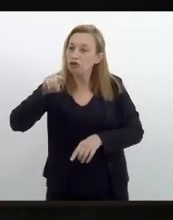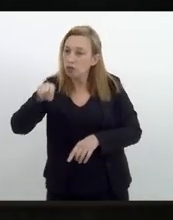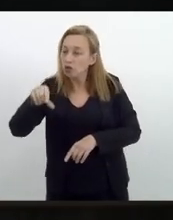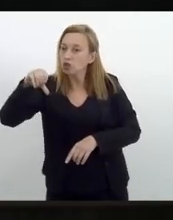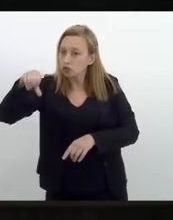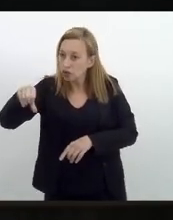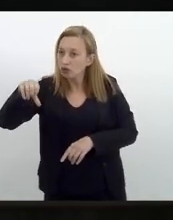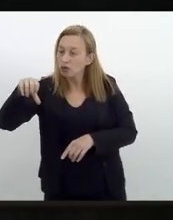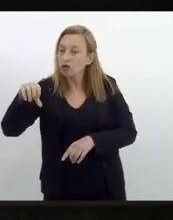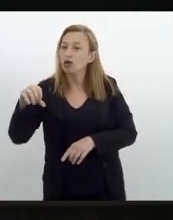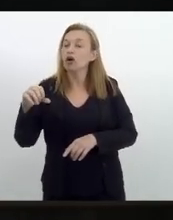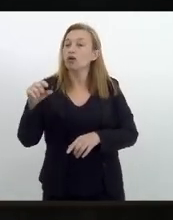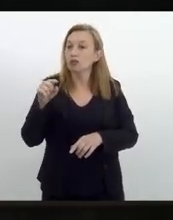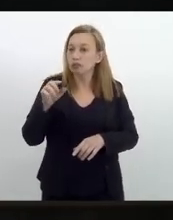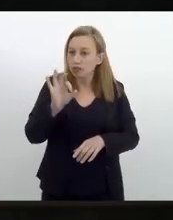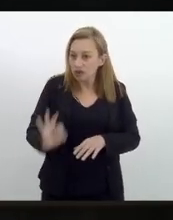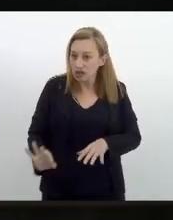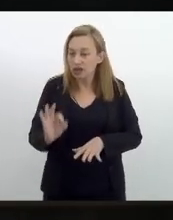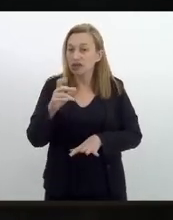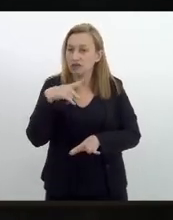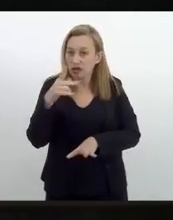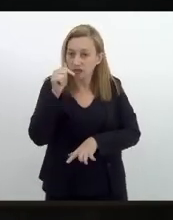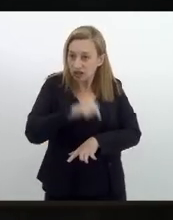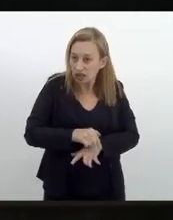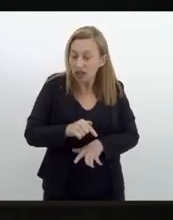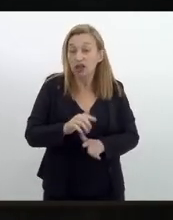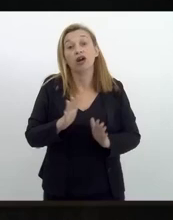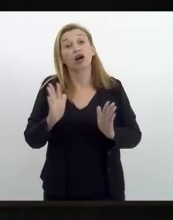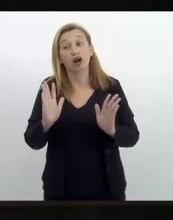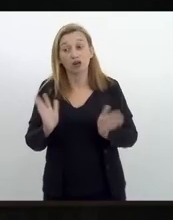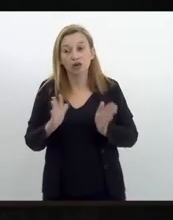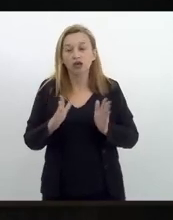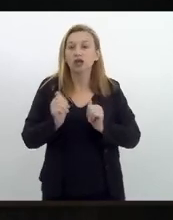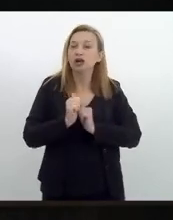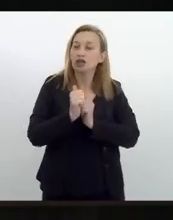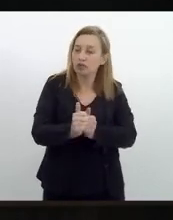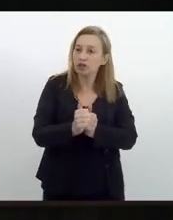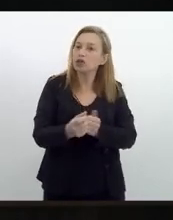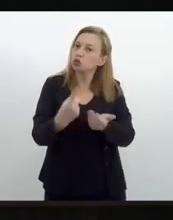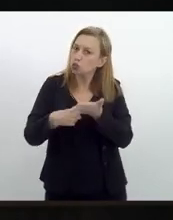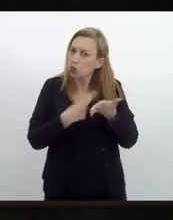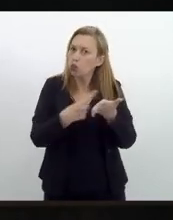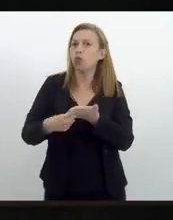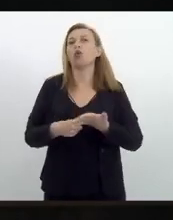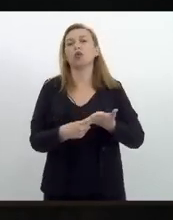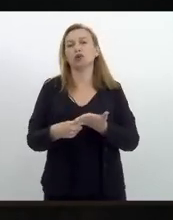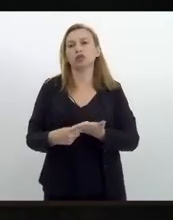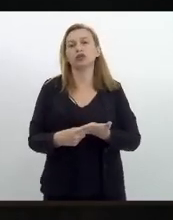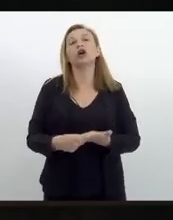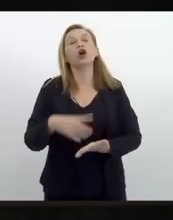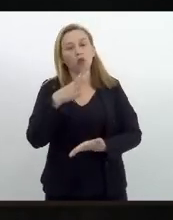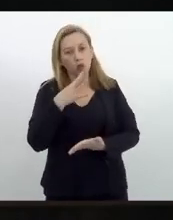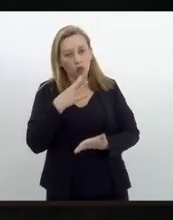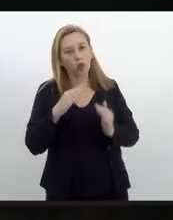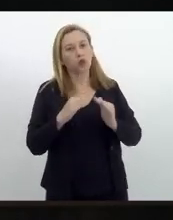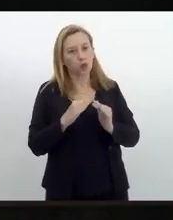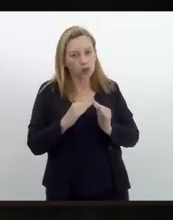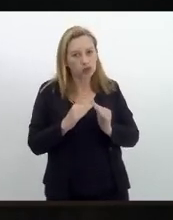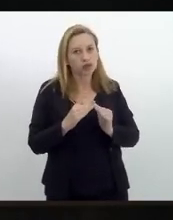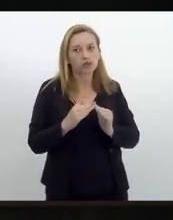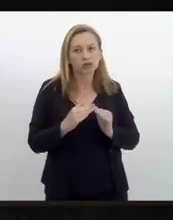falou desde o início está aqui. Então, é para ter o encaminhamento do acordo. A gente conhece a casa.